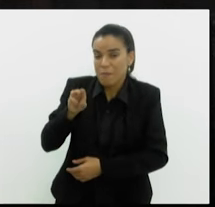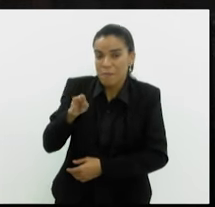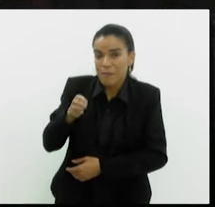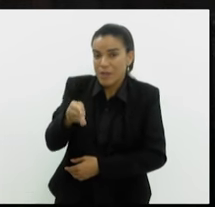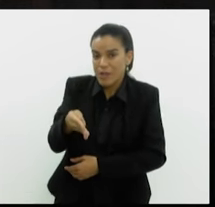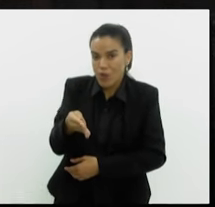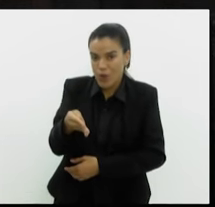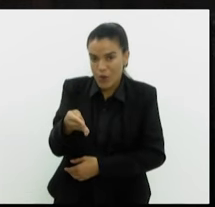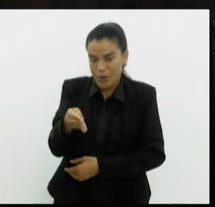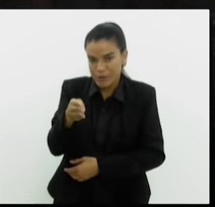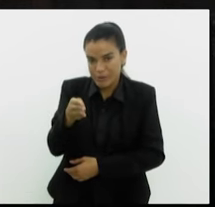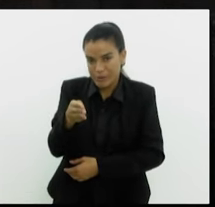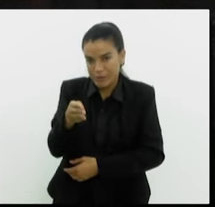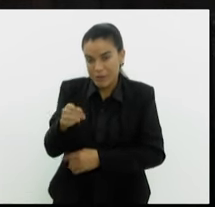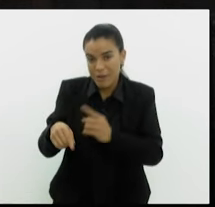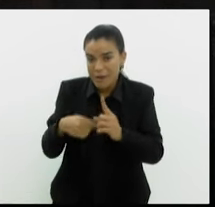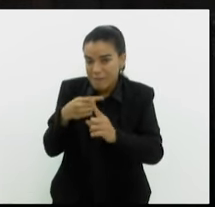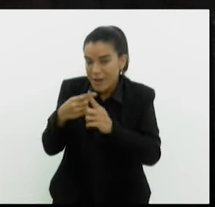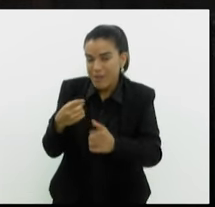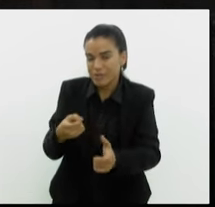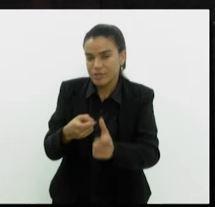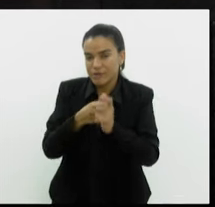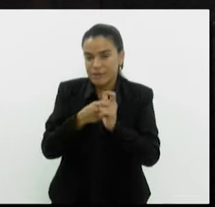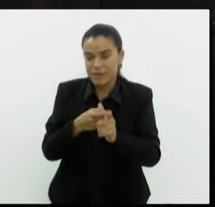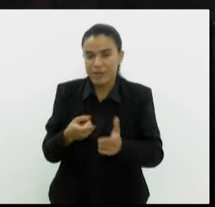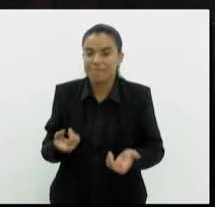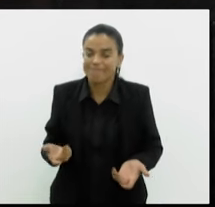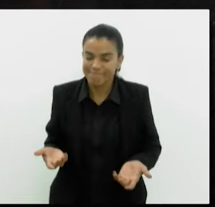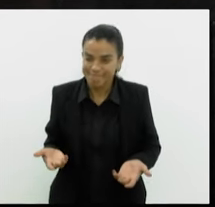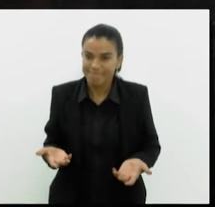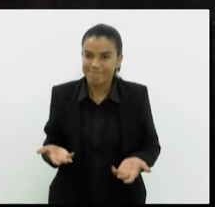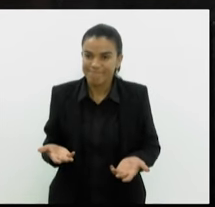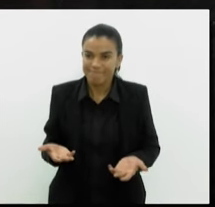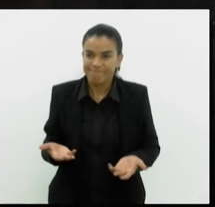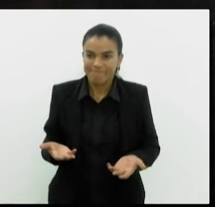de principal mais dívida. Essa que é a questão